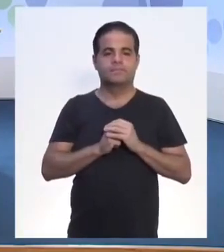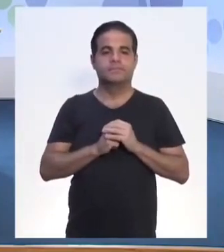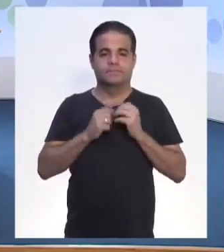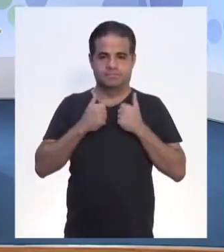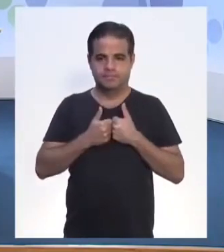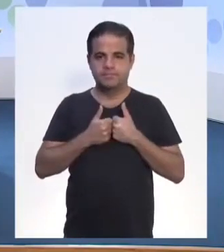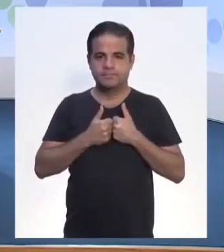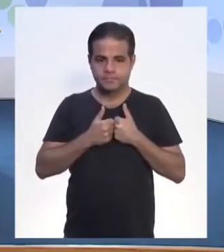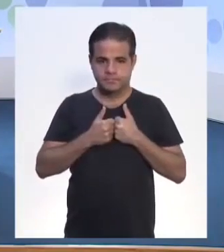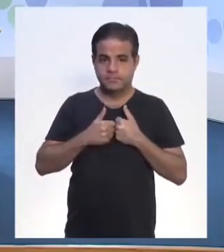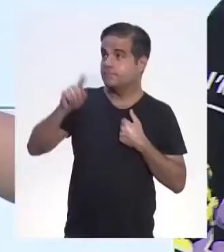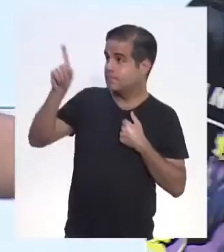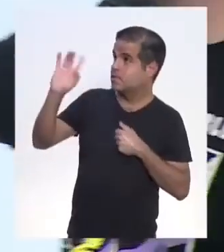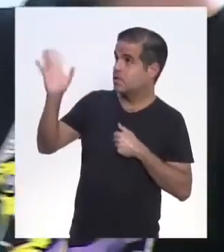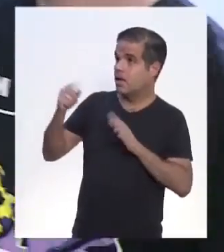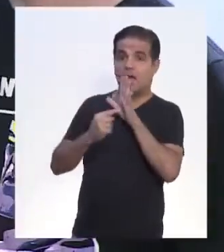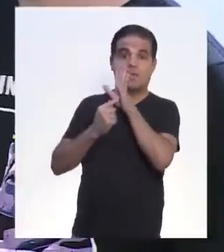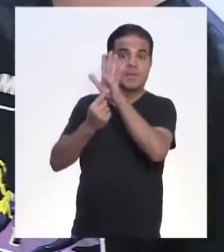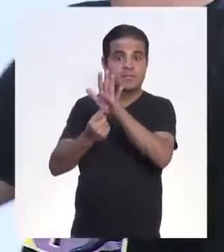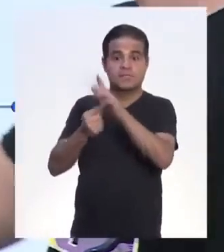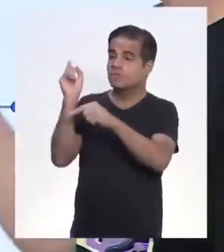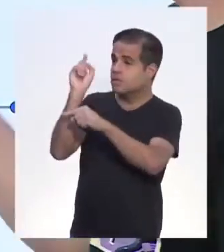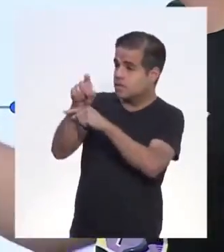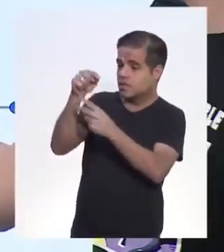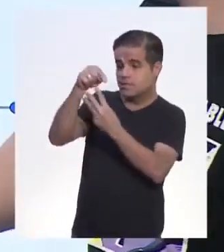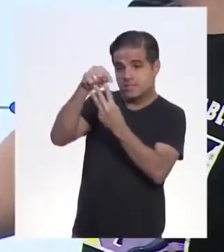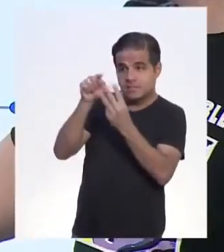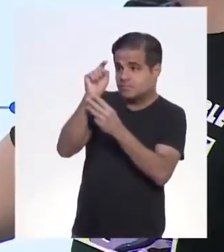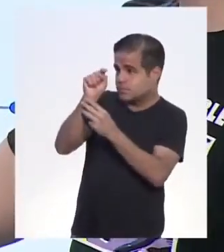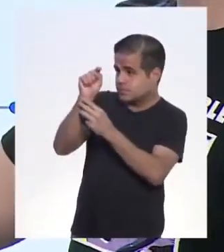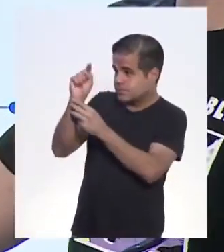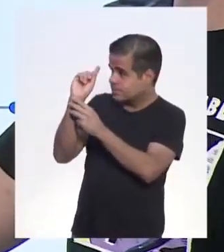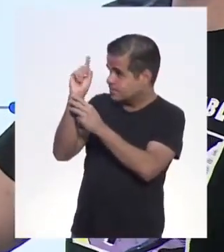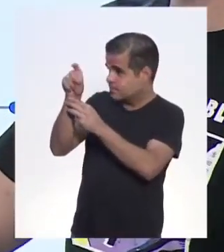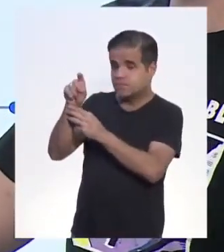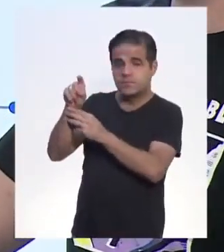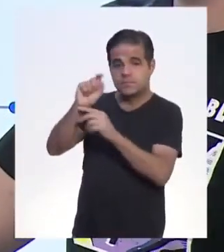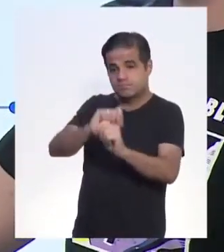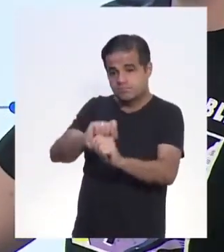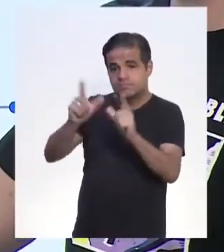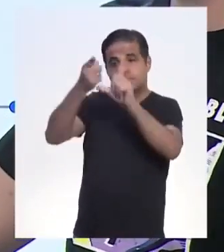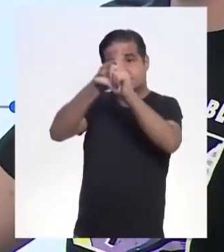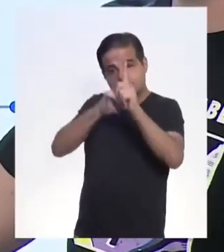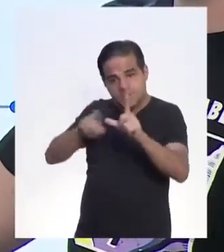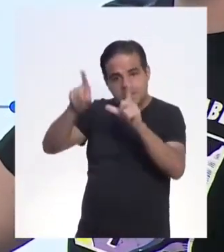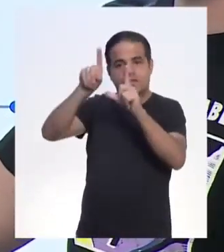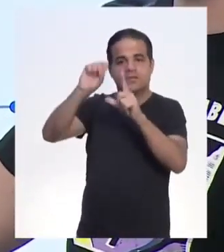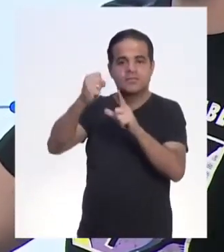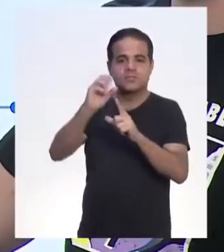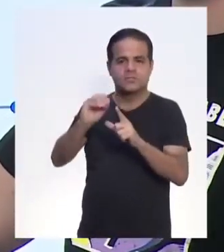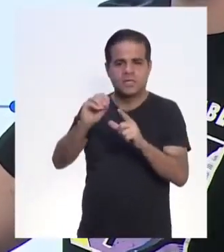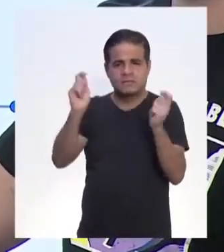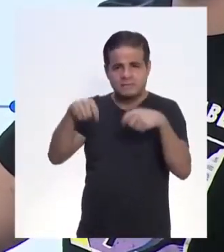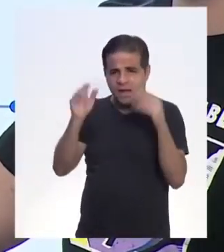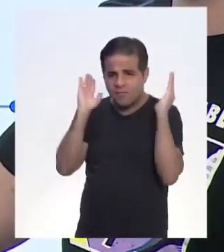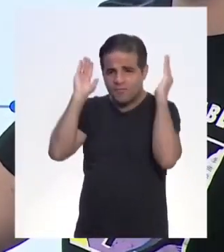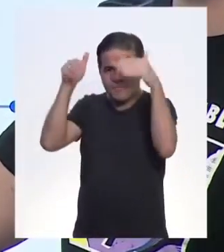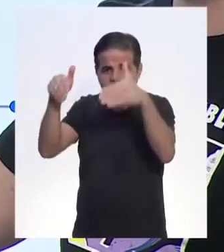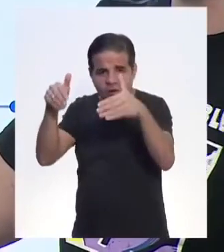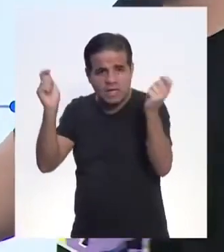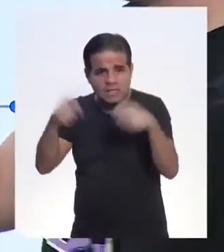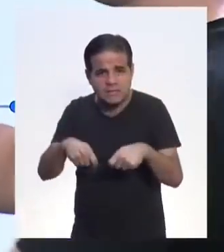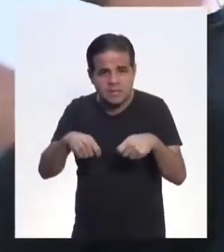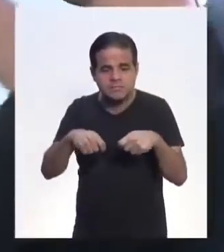Beleza. Então, aqui ele apareceu, ó. Cliquei nesses 3 pontos aqui, ele foi para o ângulo de 180. Consegue focar,